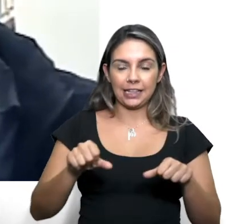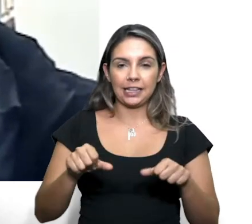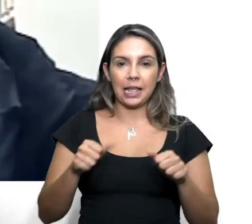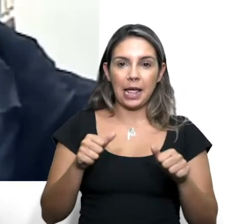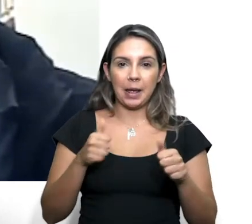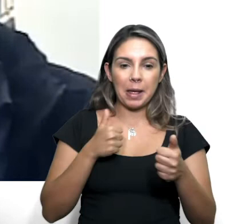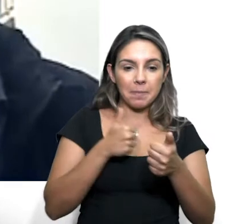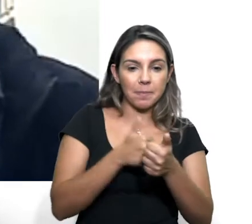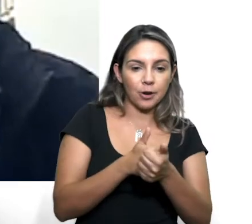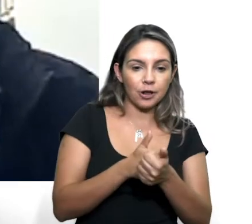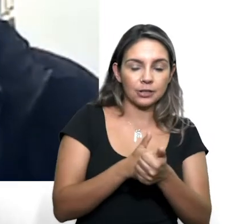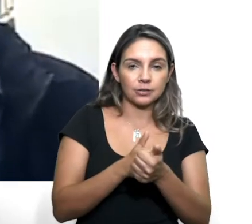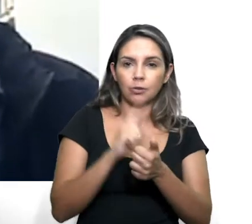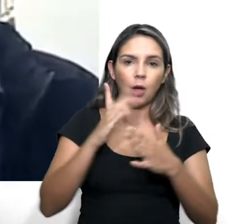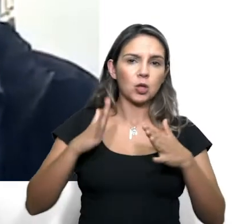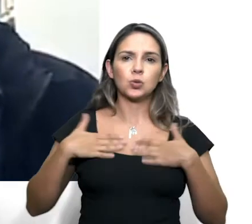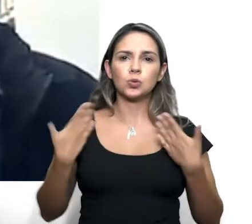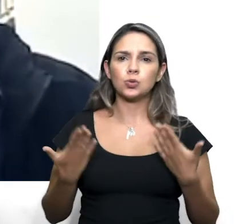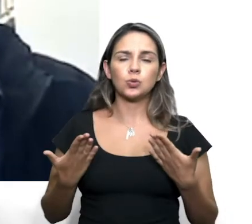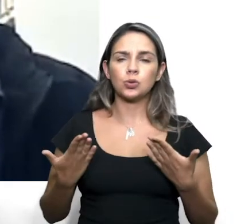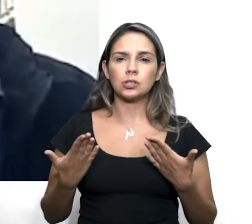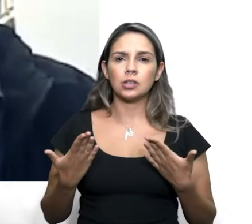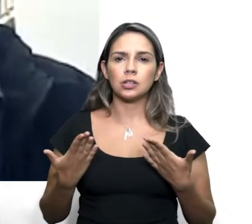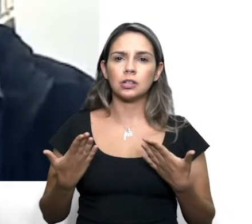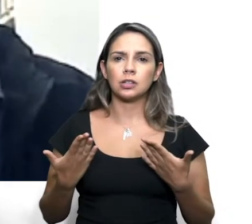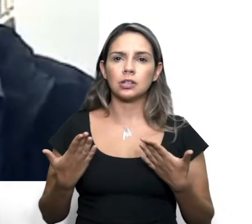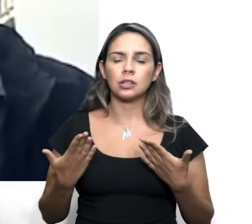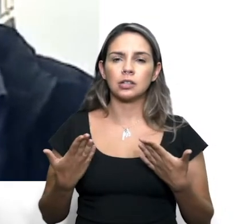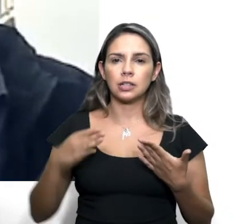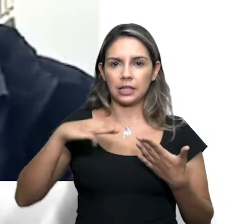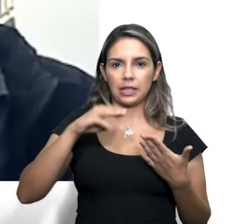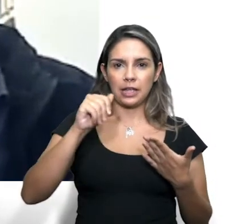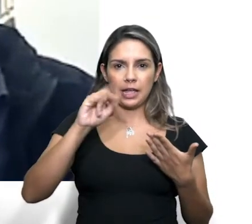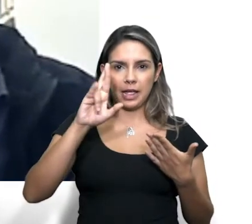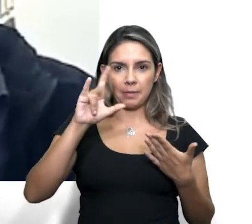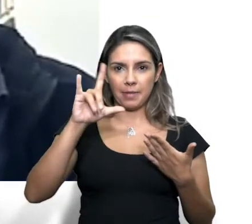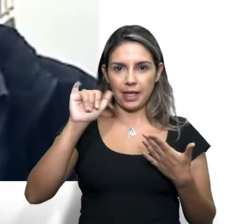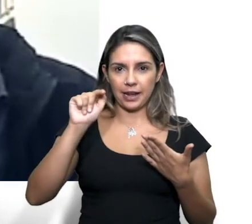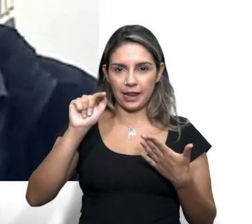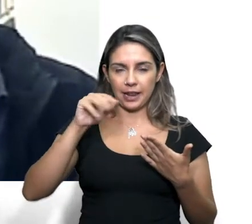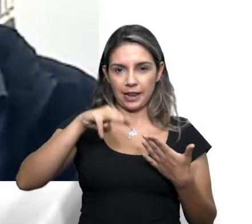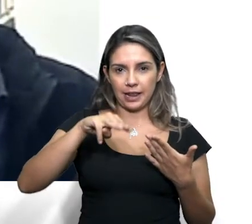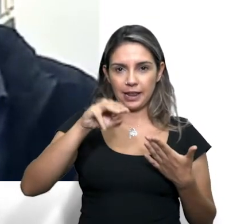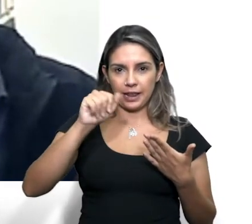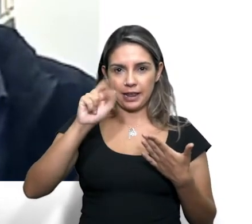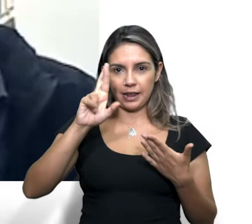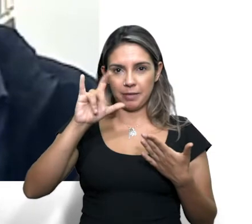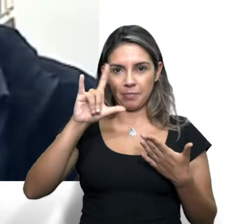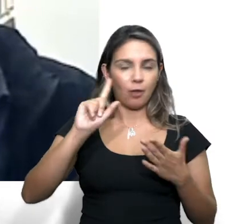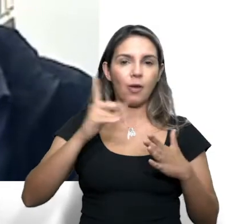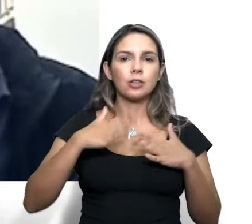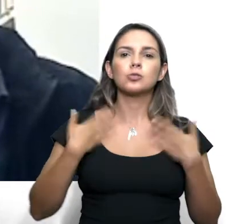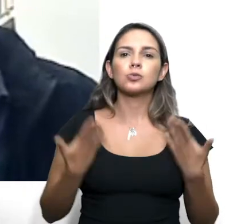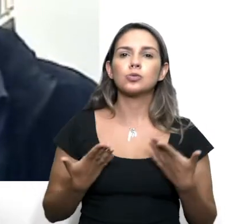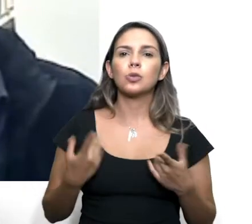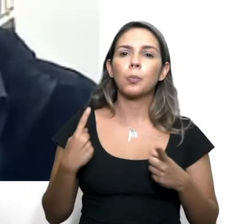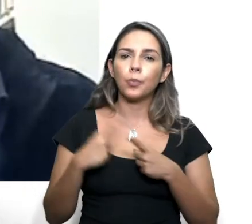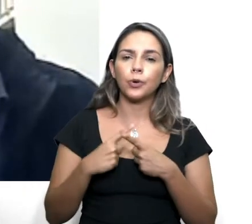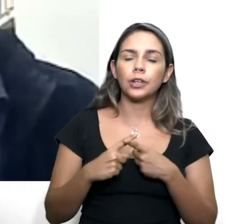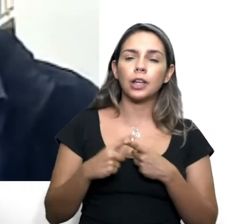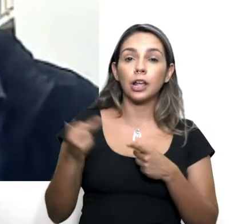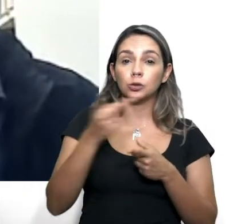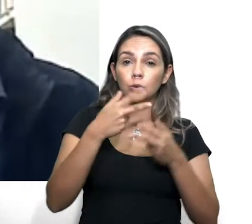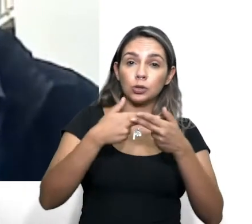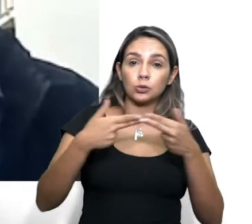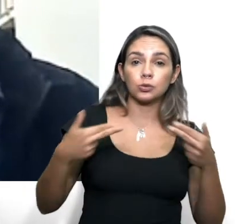próximos. Não me choca tanto. Eu agradeço a questão da Marília. Não me choca tanto porque as duas